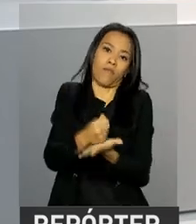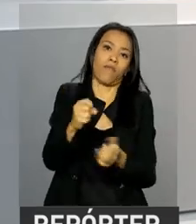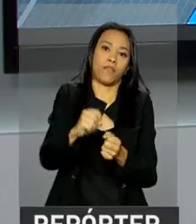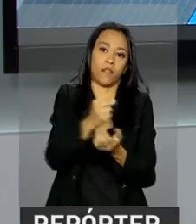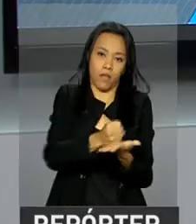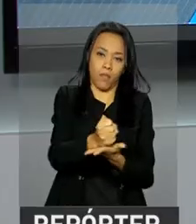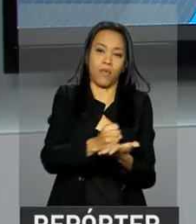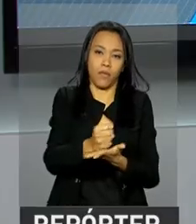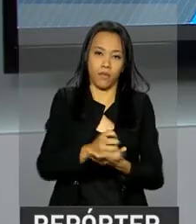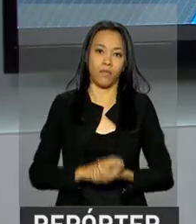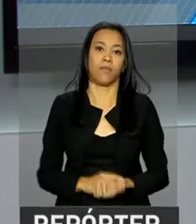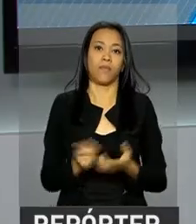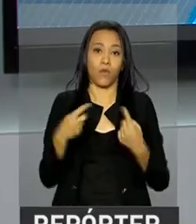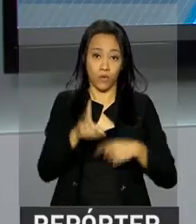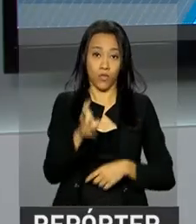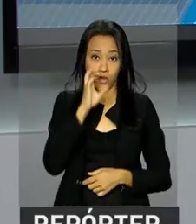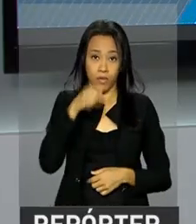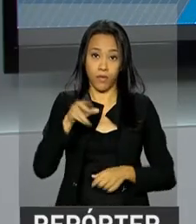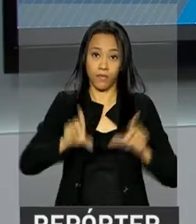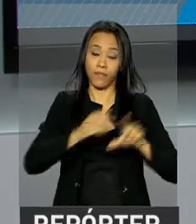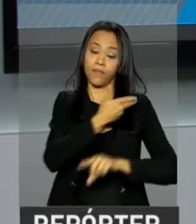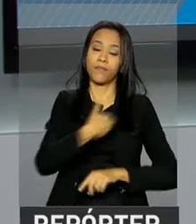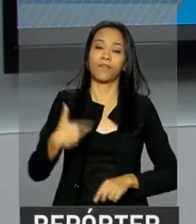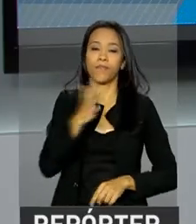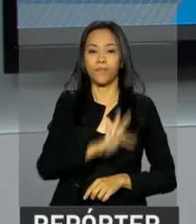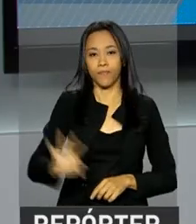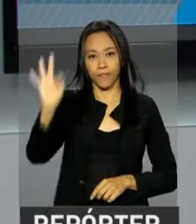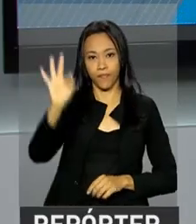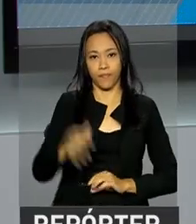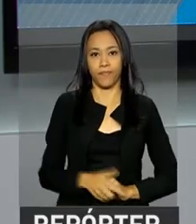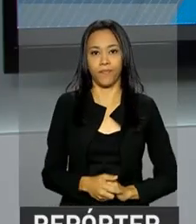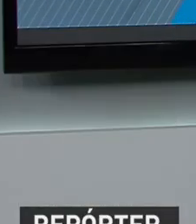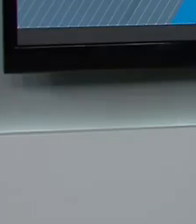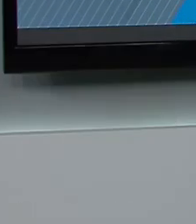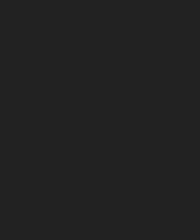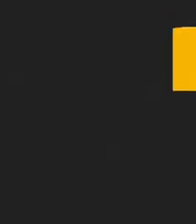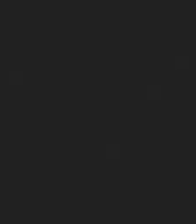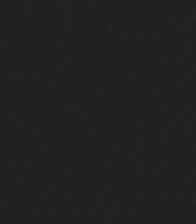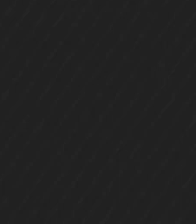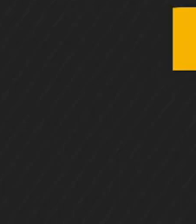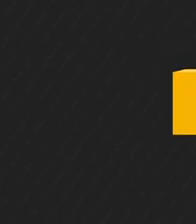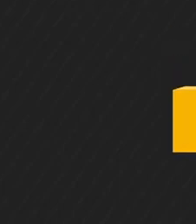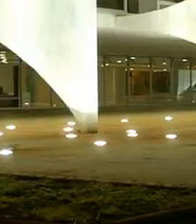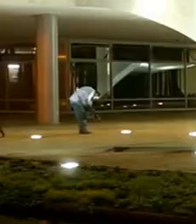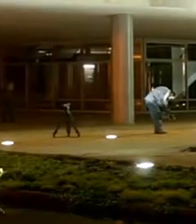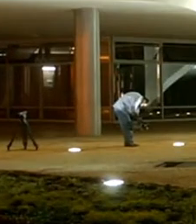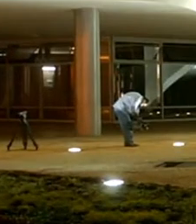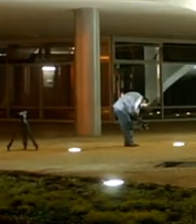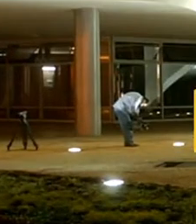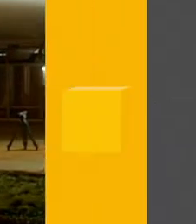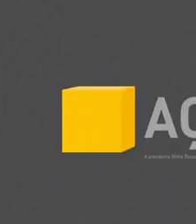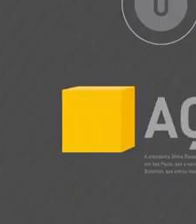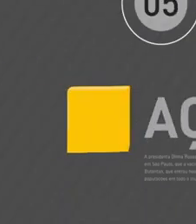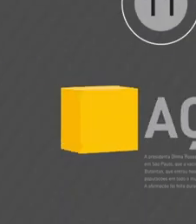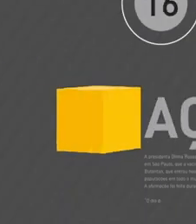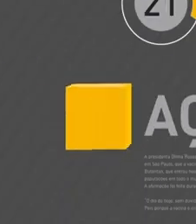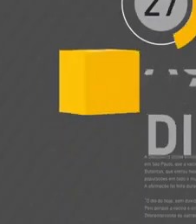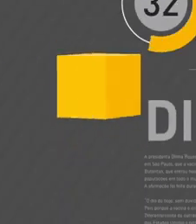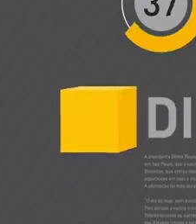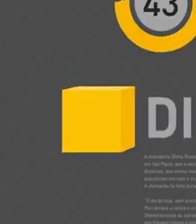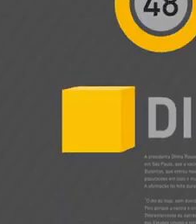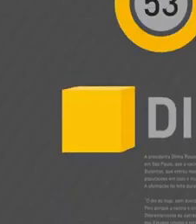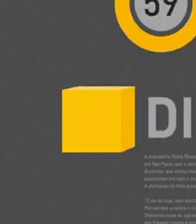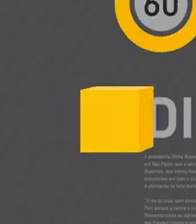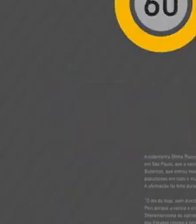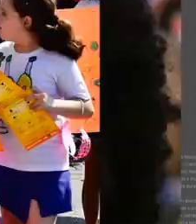medicamentos. Continue na NBR, a TV do Governo Federal.